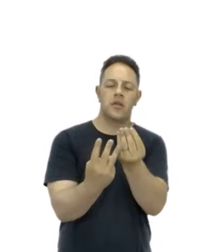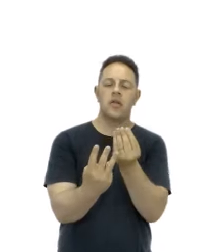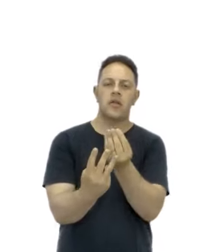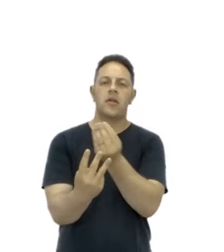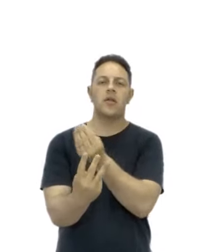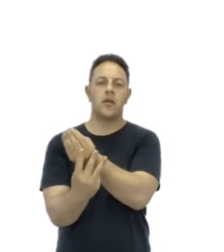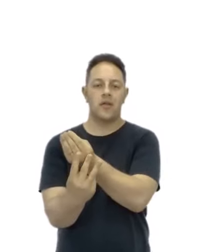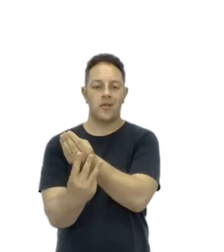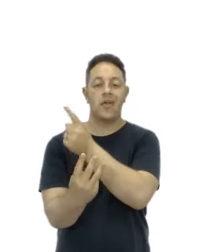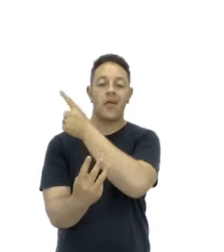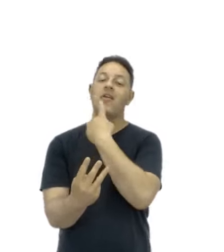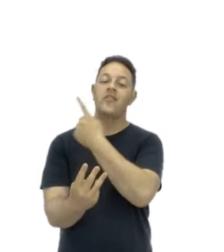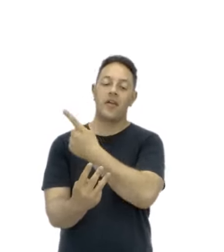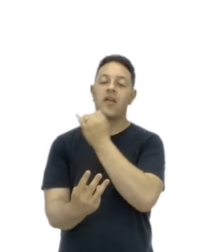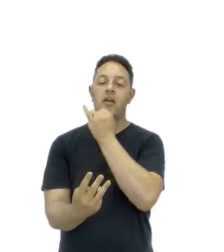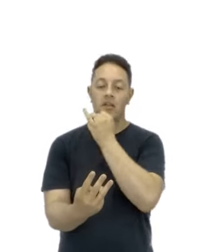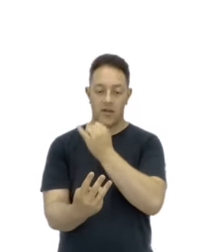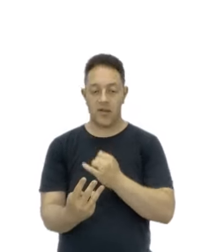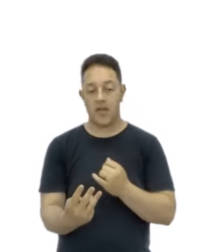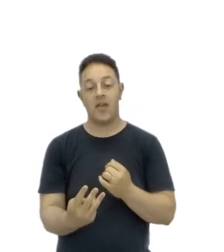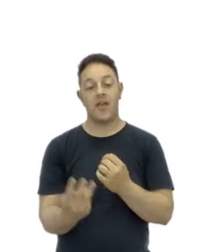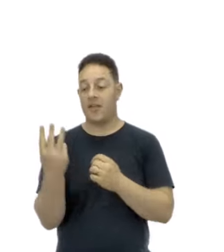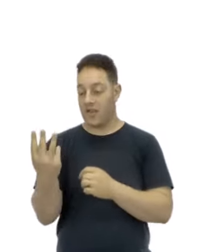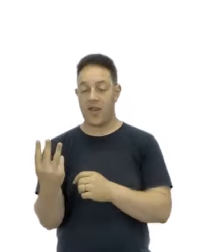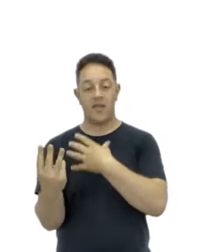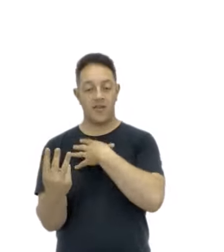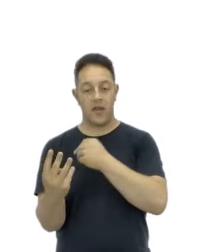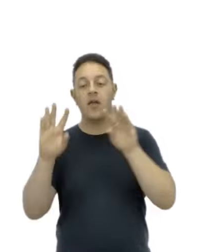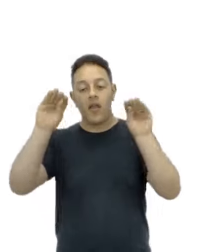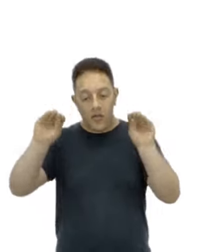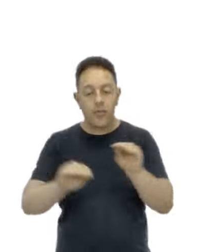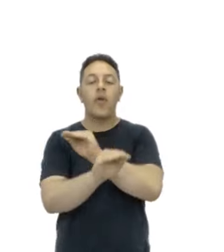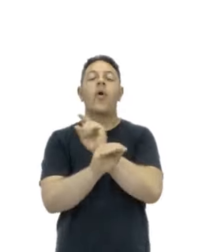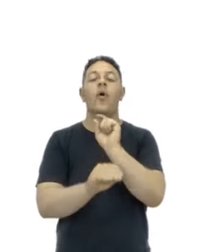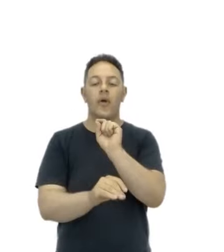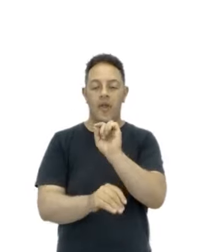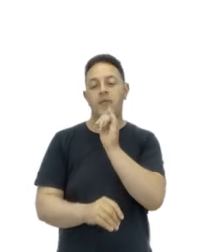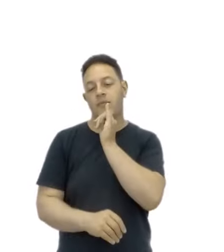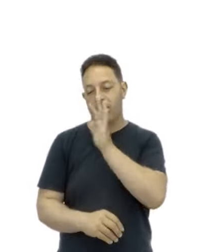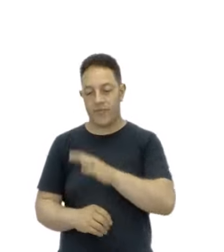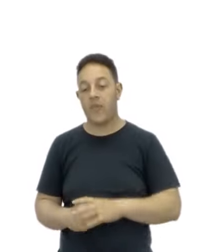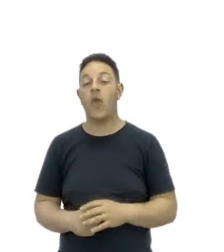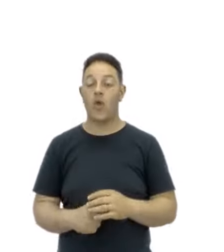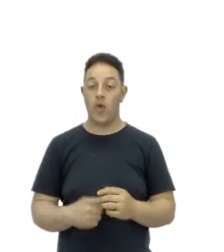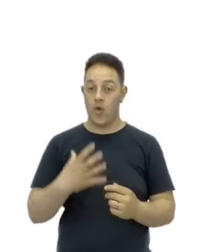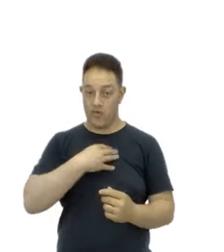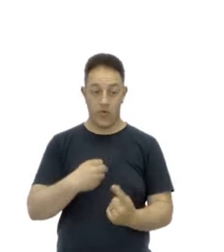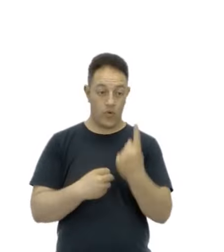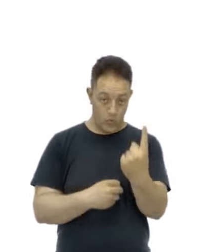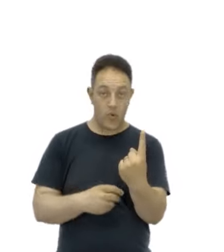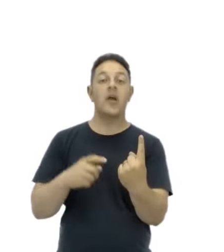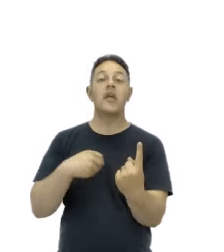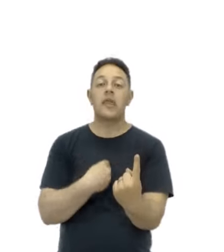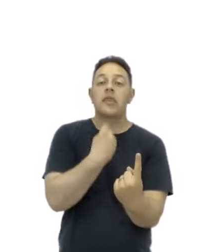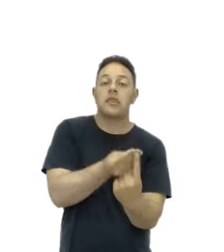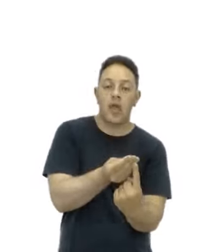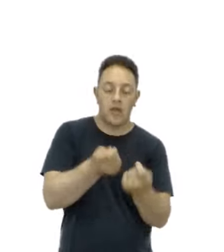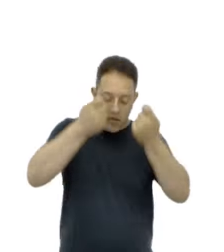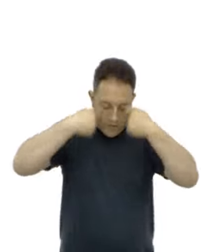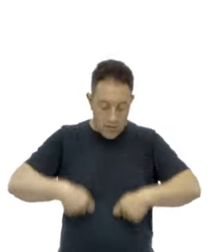6, há uma inversão no lugar da incógnita. Né? No caso, um filho tem 6 peças